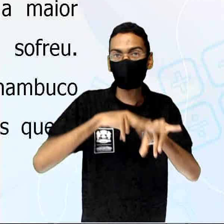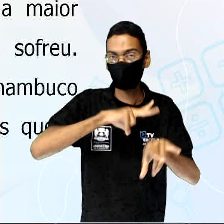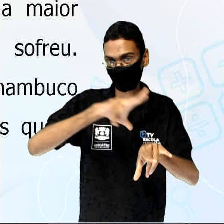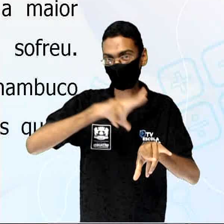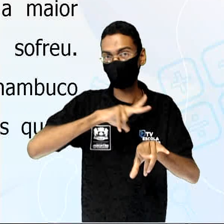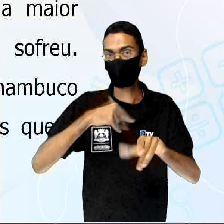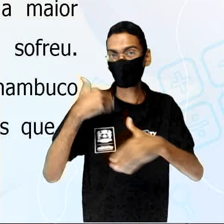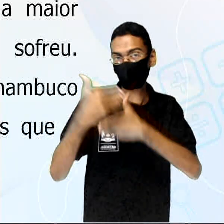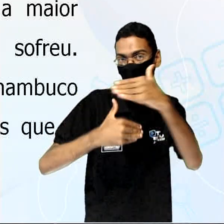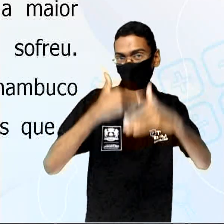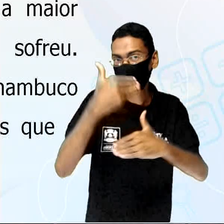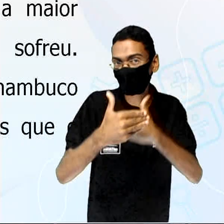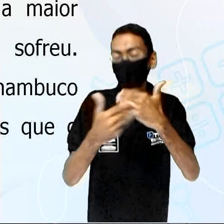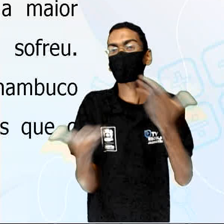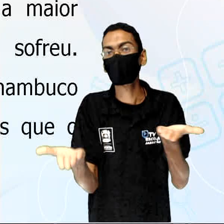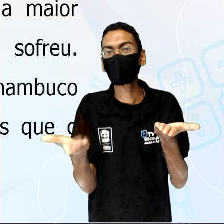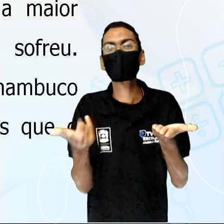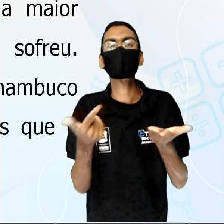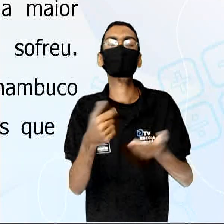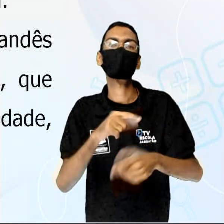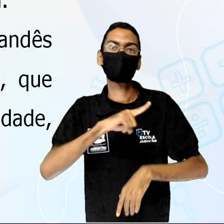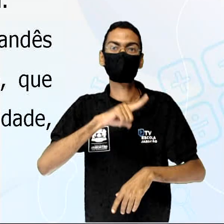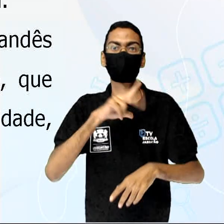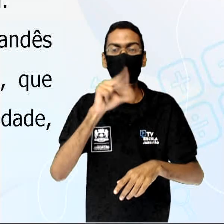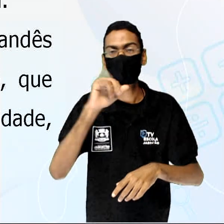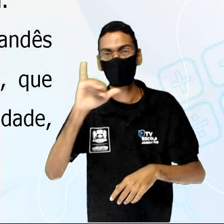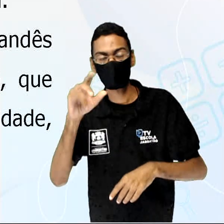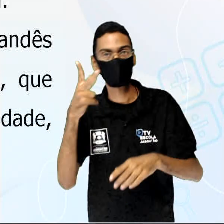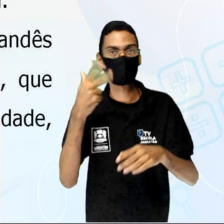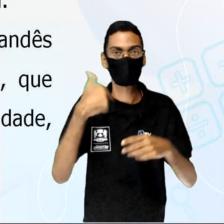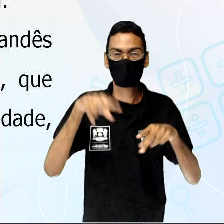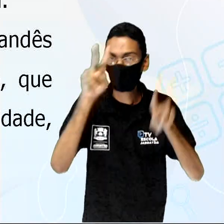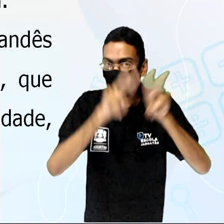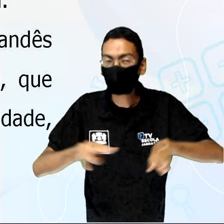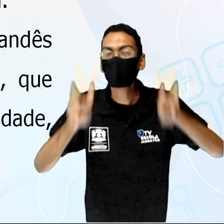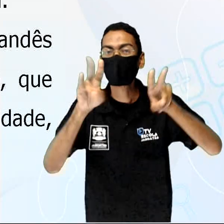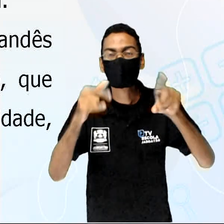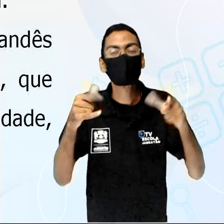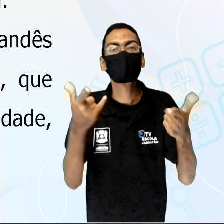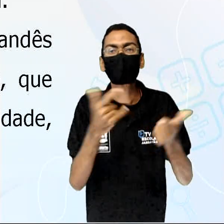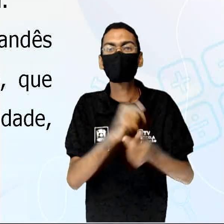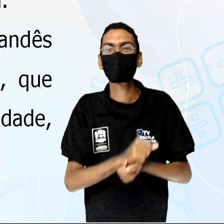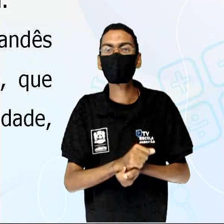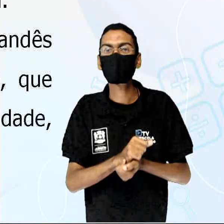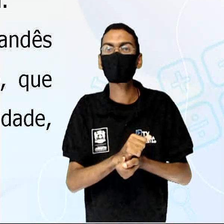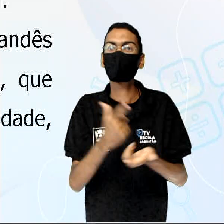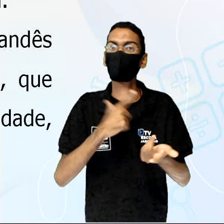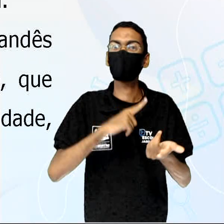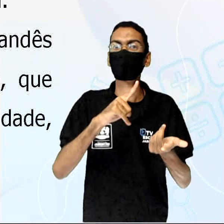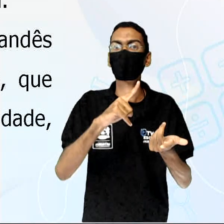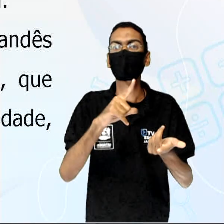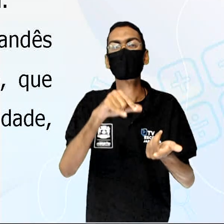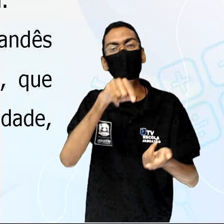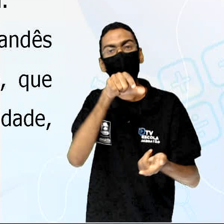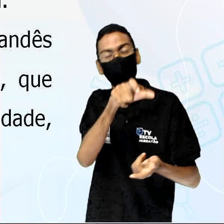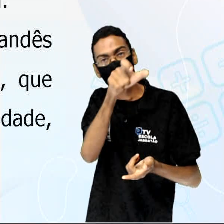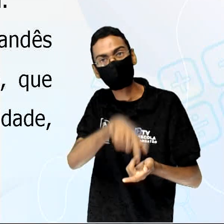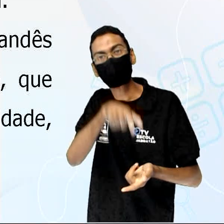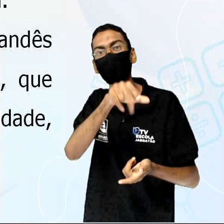um progresso que nunca antes tinha visto, certo? Com a saída de Maurício Nassau, um excelente governante,